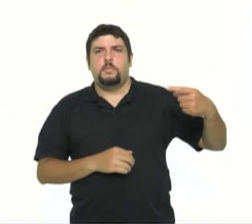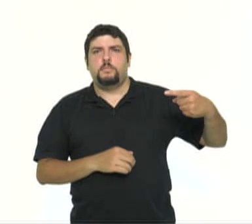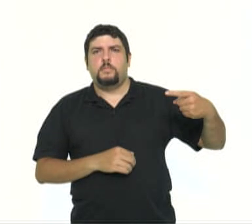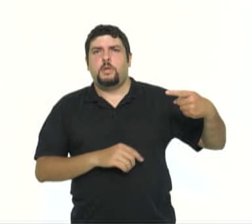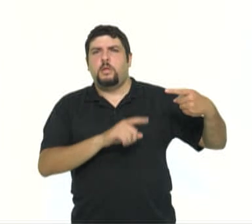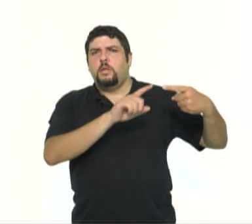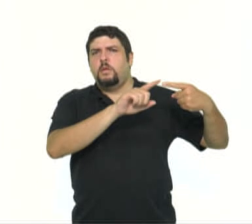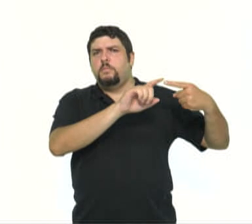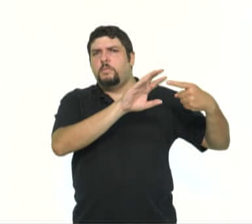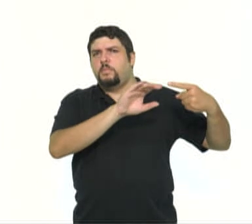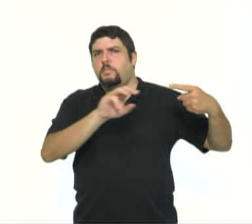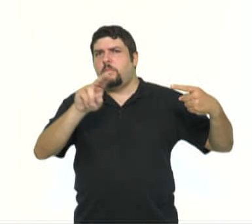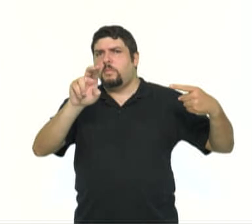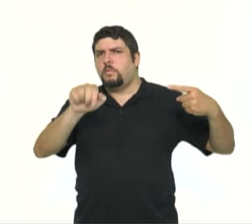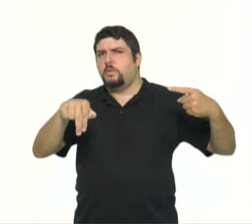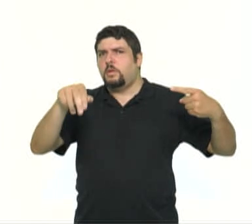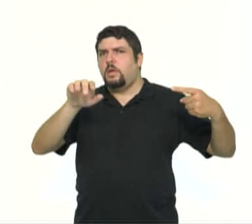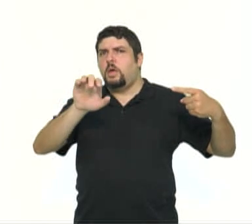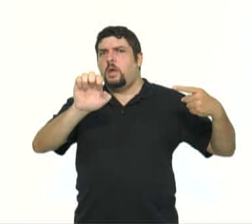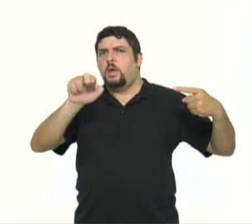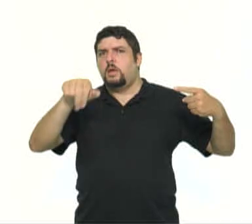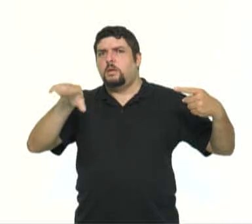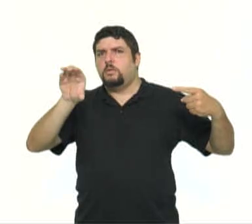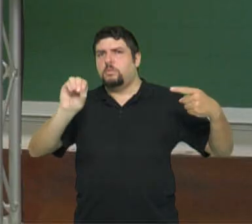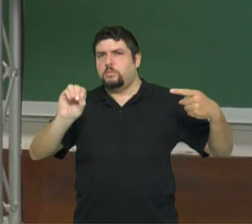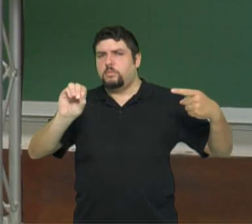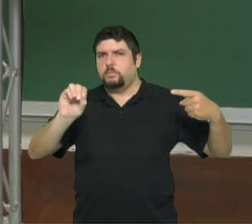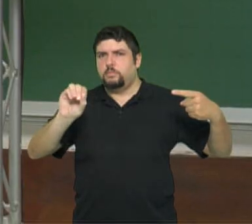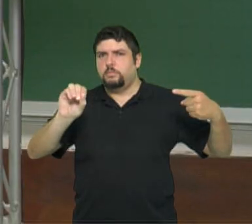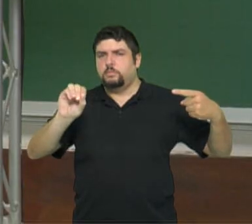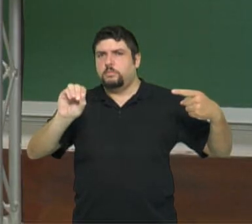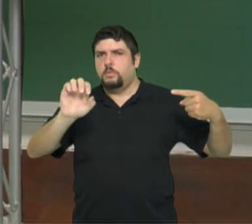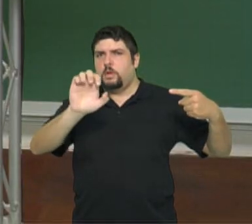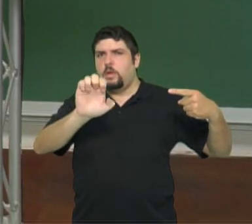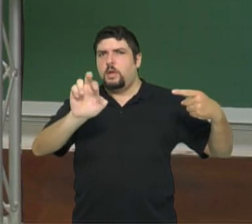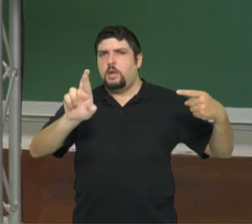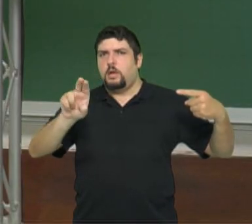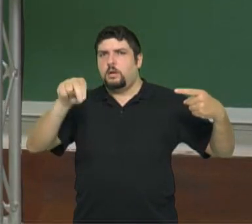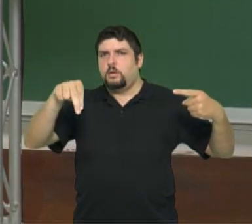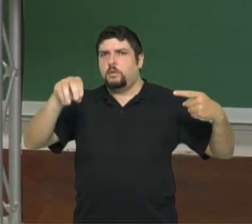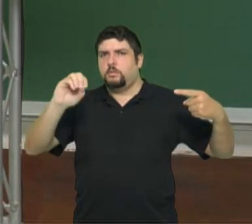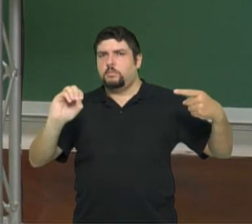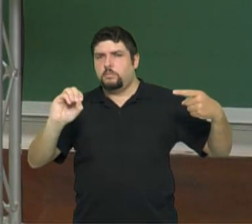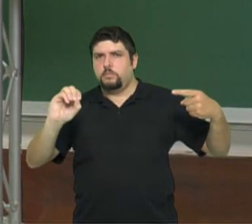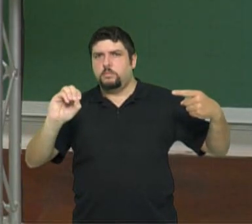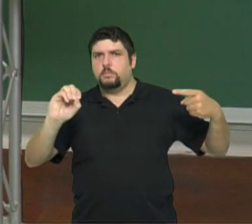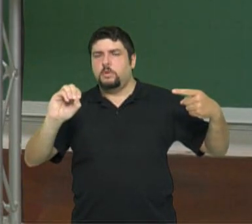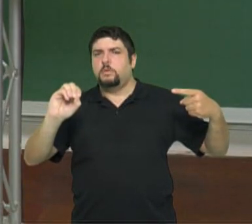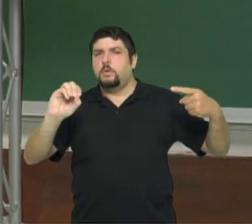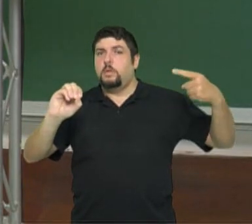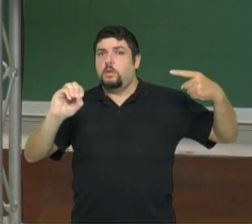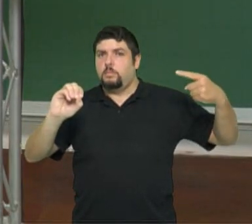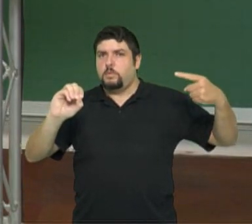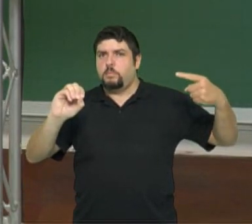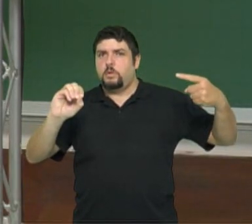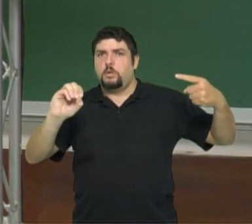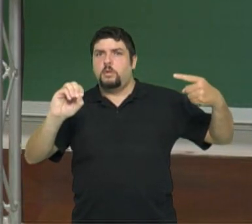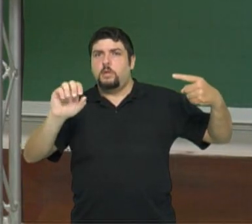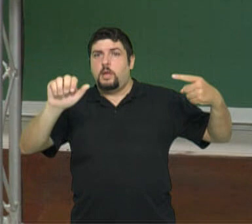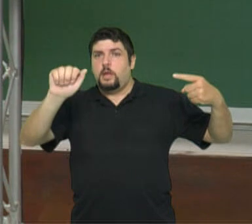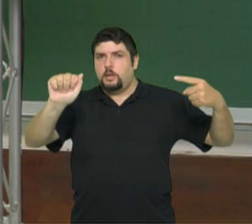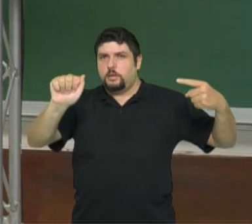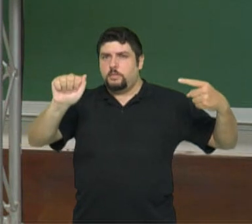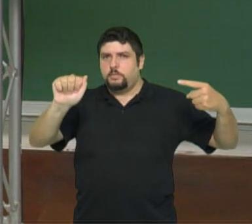um beijo materno. Tá vendo o final da palavra? Erno, digamos assim. Então, esse primeiro verso vai levar a letra